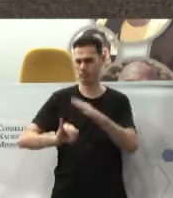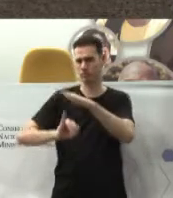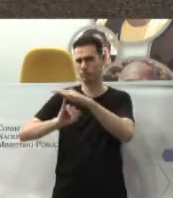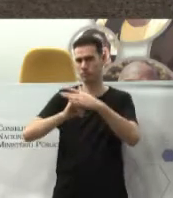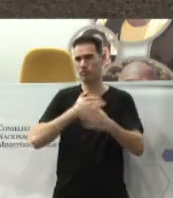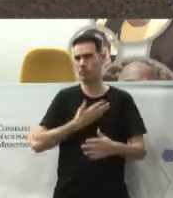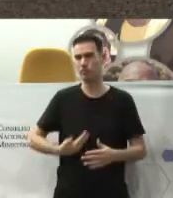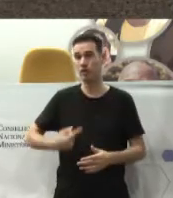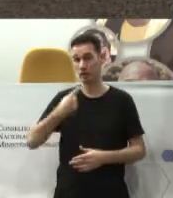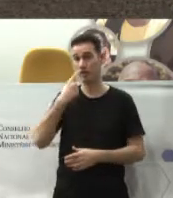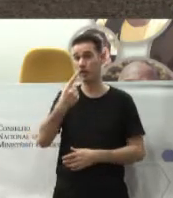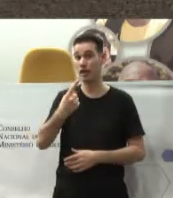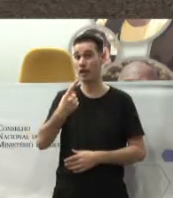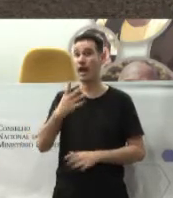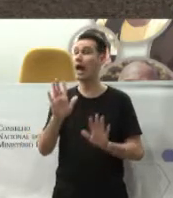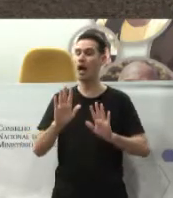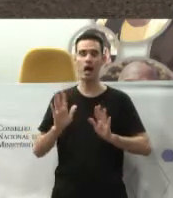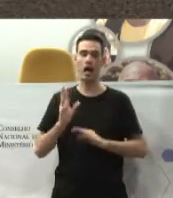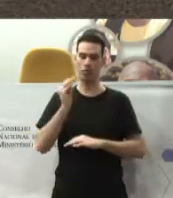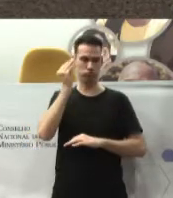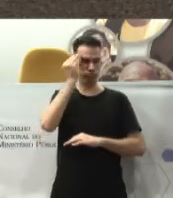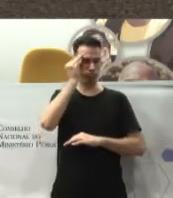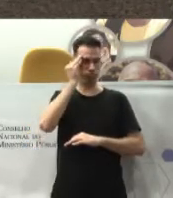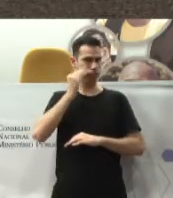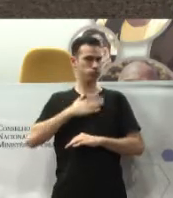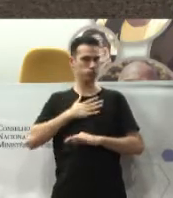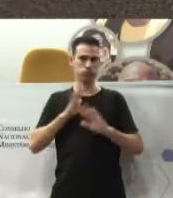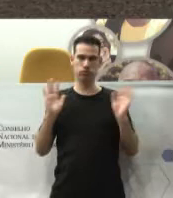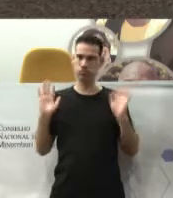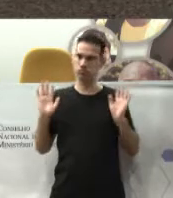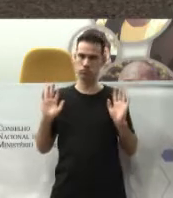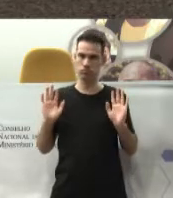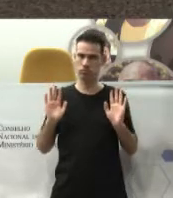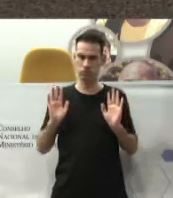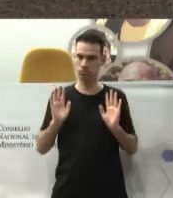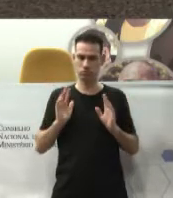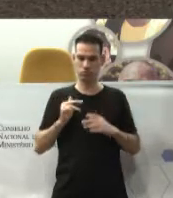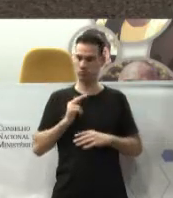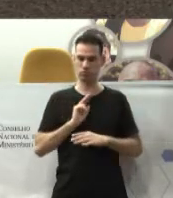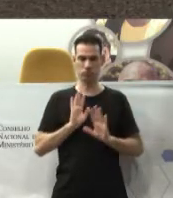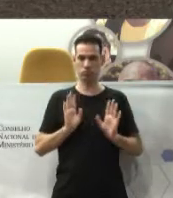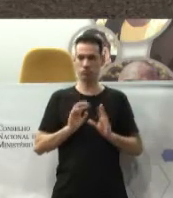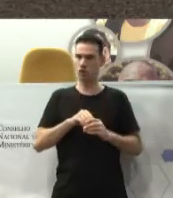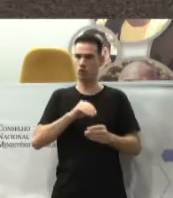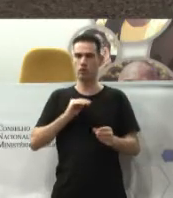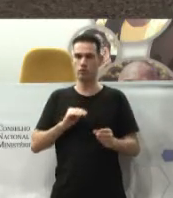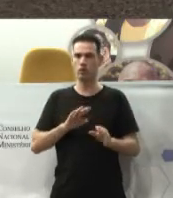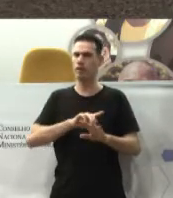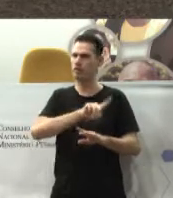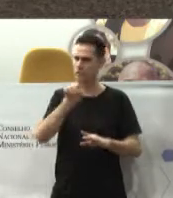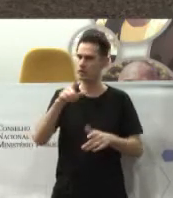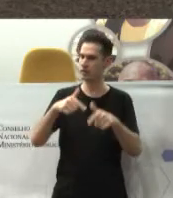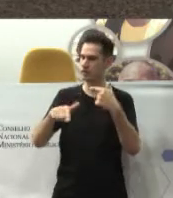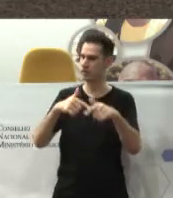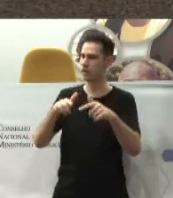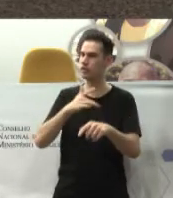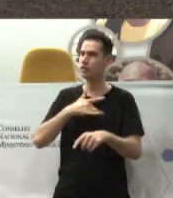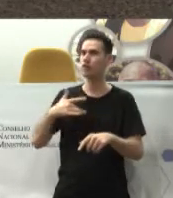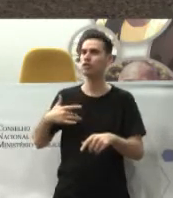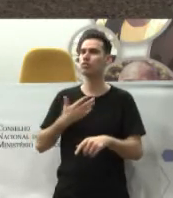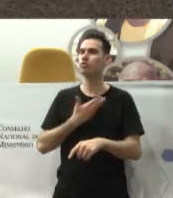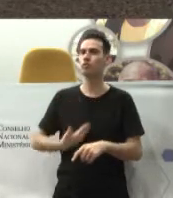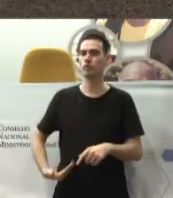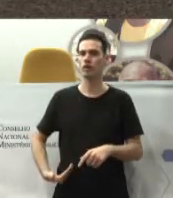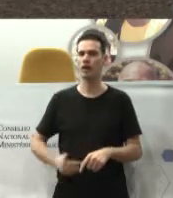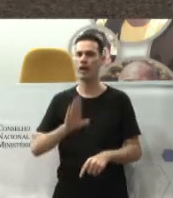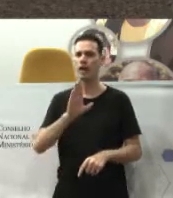é dizer a culpa não é minha. Mas, no final de contas, os senhores trabalham com saúde pública. A culpa nunca é só